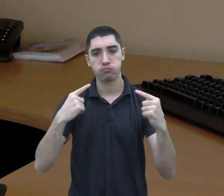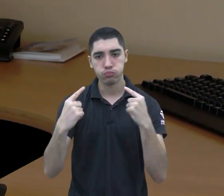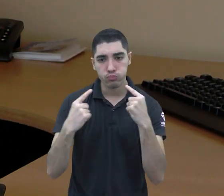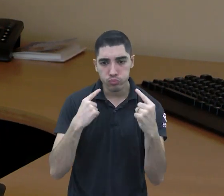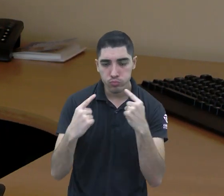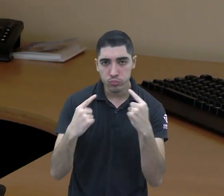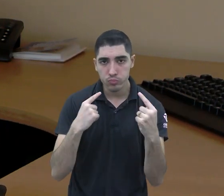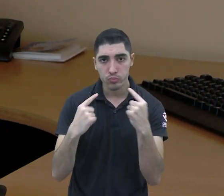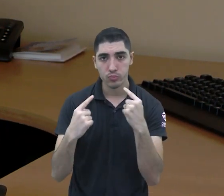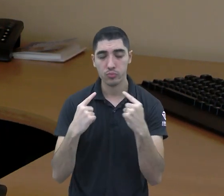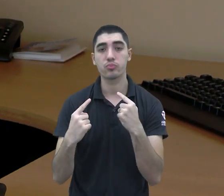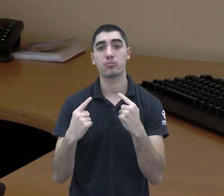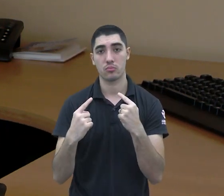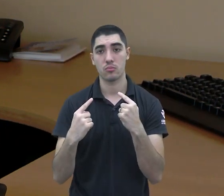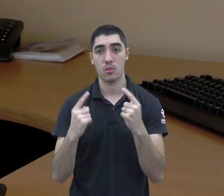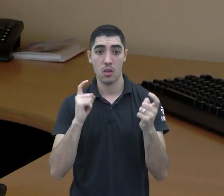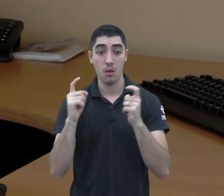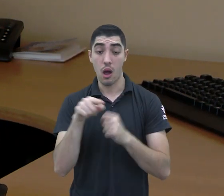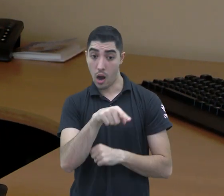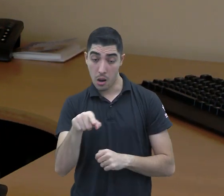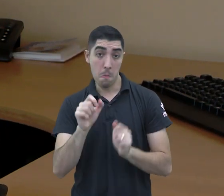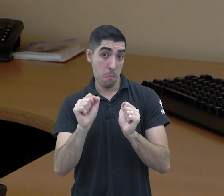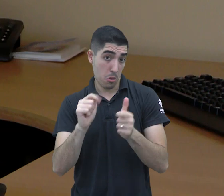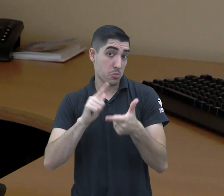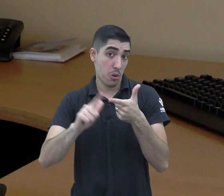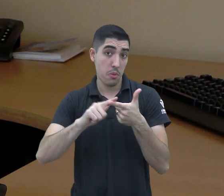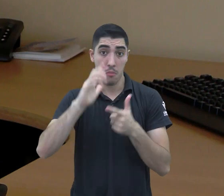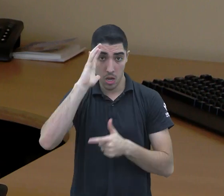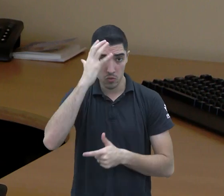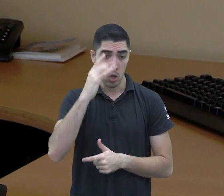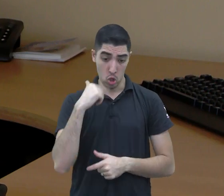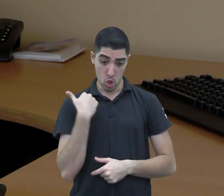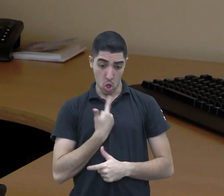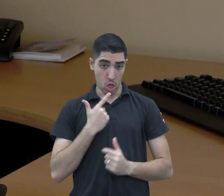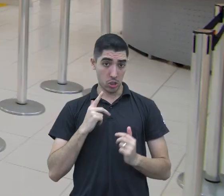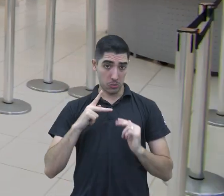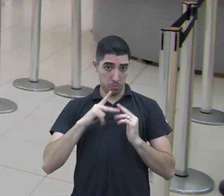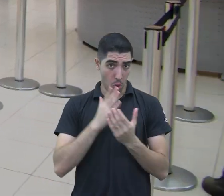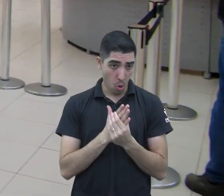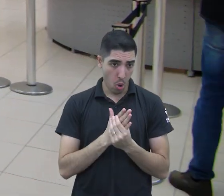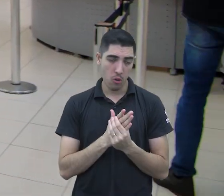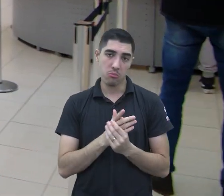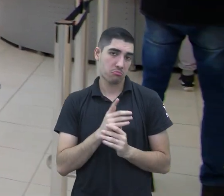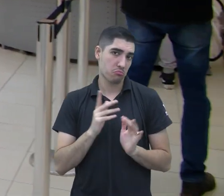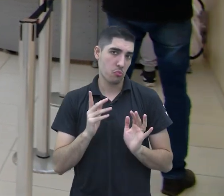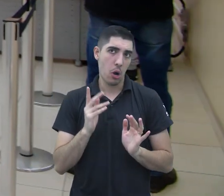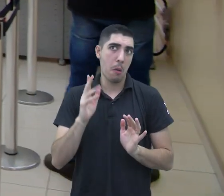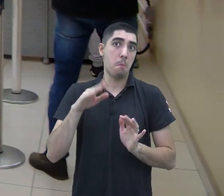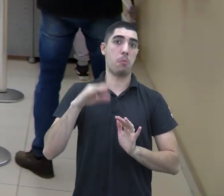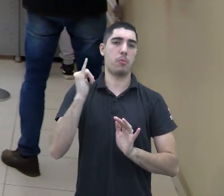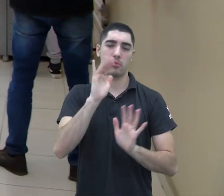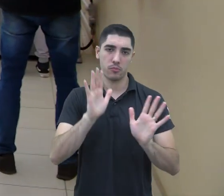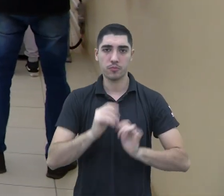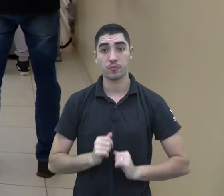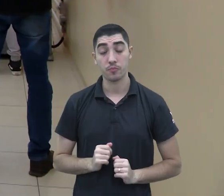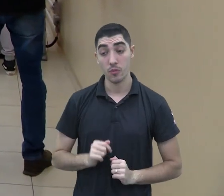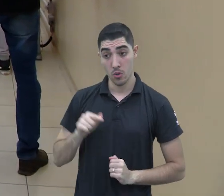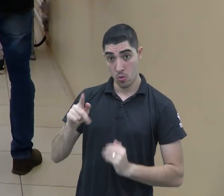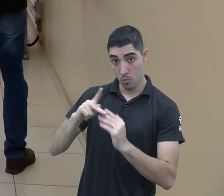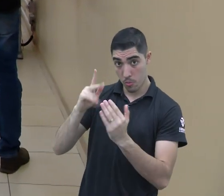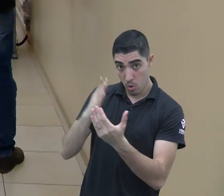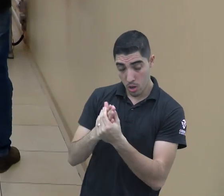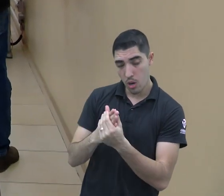de novo entre o fornecedor e o consumidor, não necessariamente com o PROCON. É importante lembrar que o PROCON é um